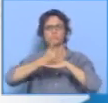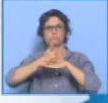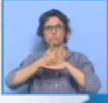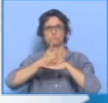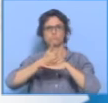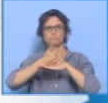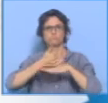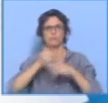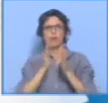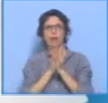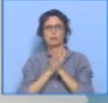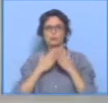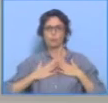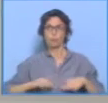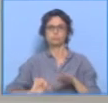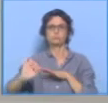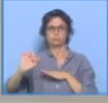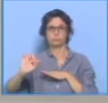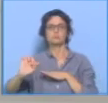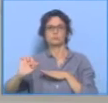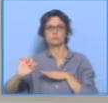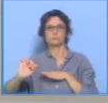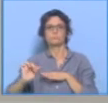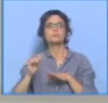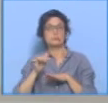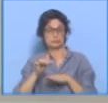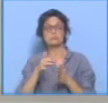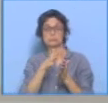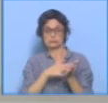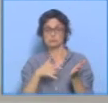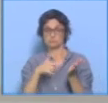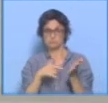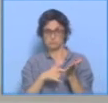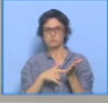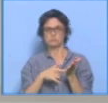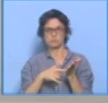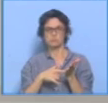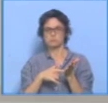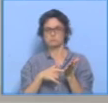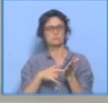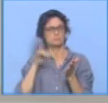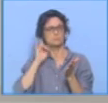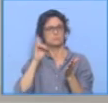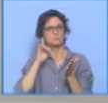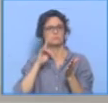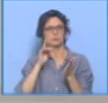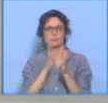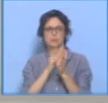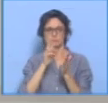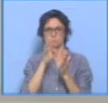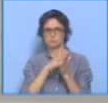este é um dos dois grandes hinos cristológicos que Paulo nos